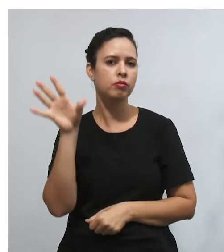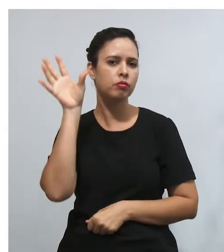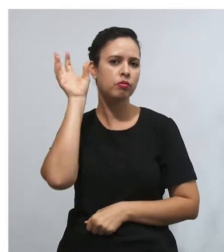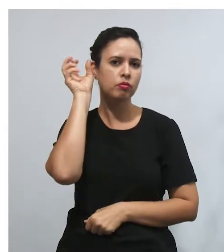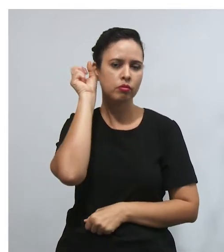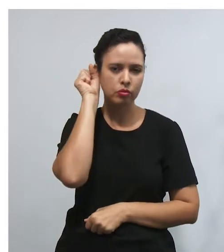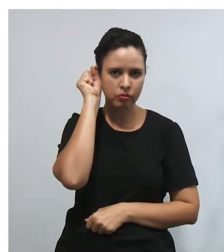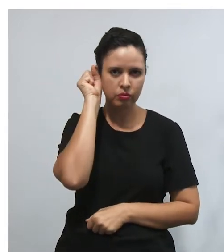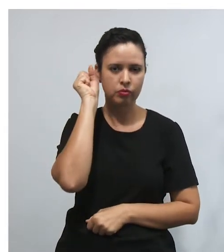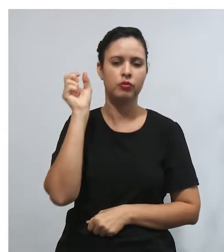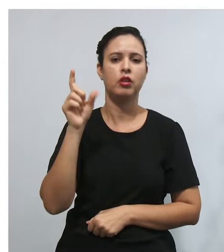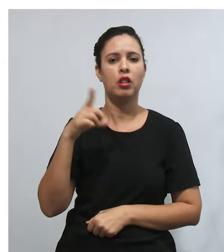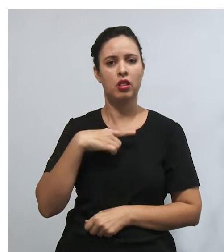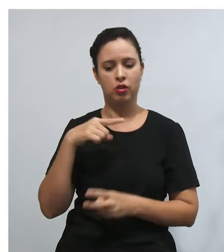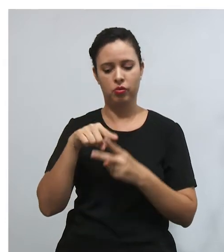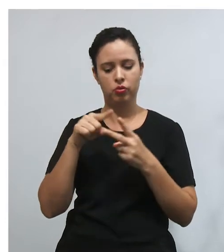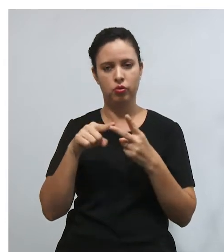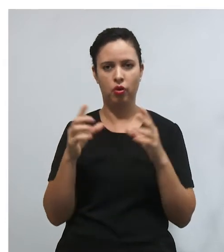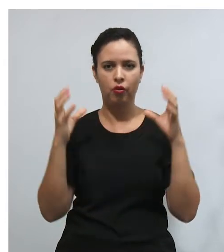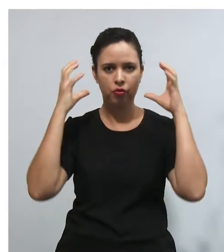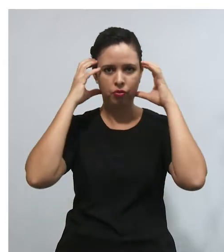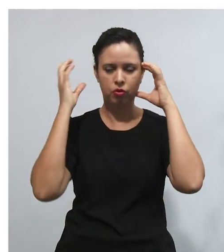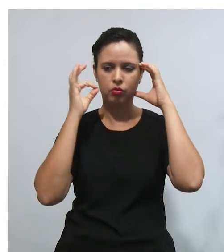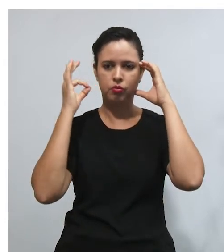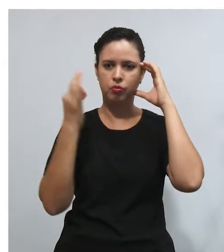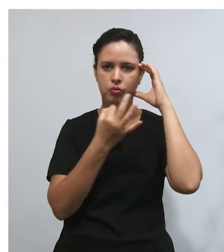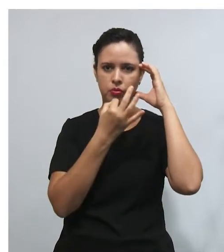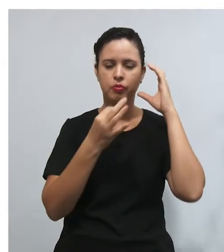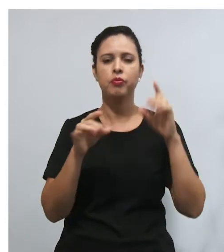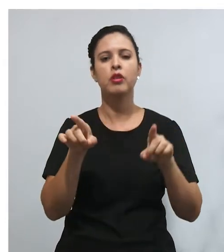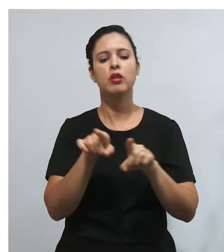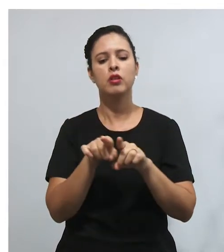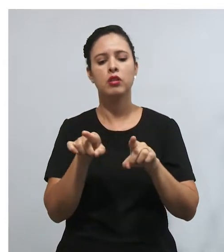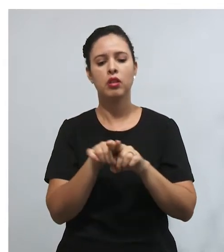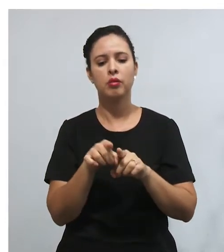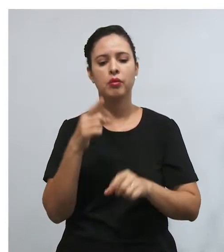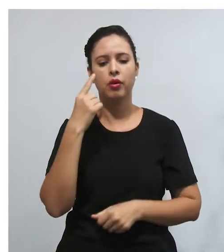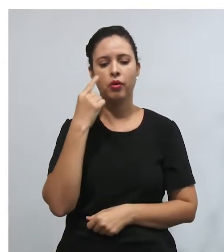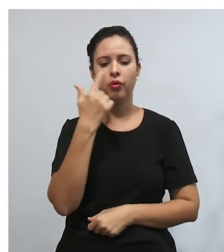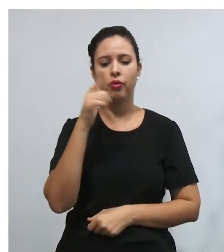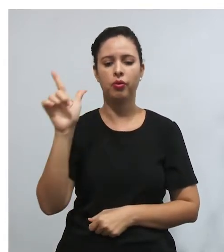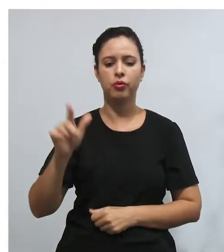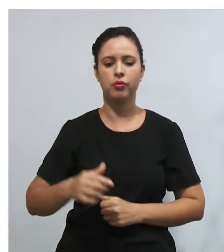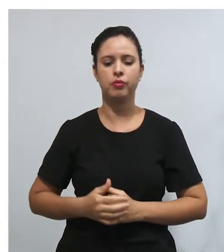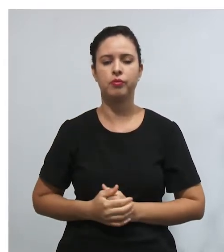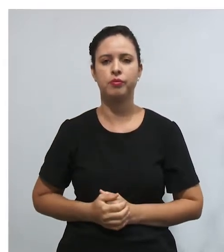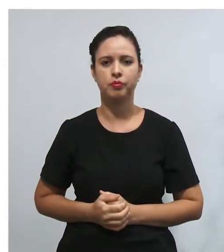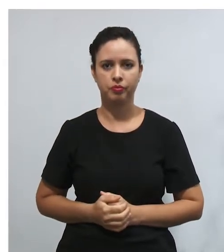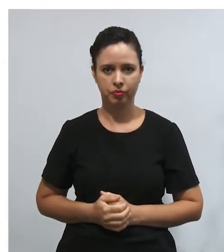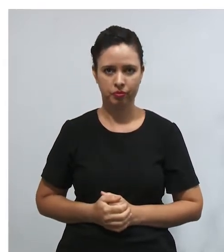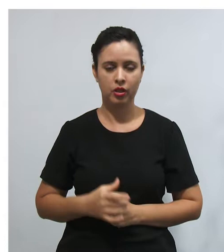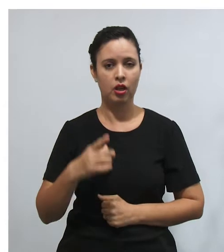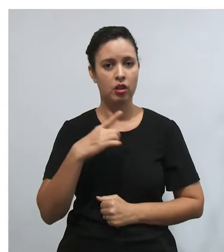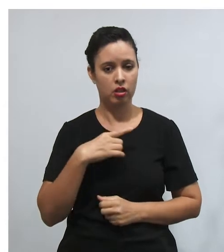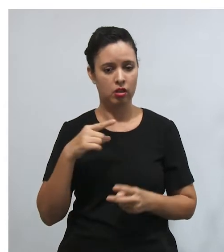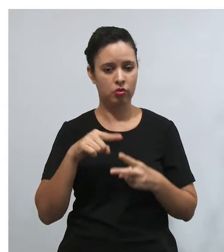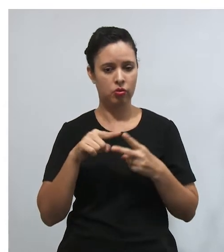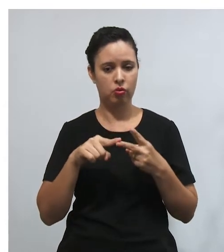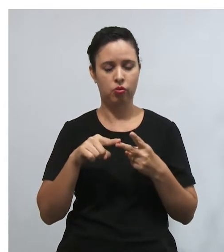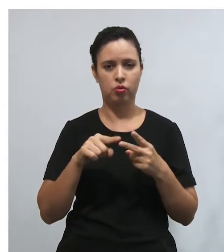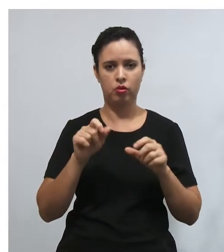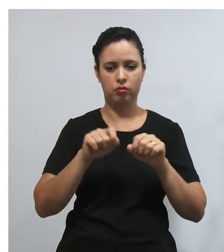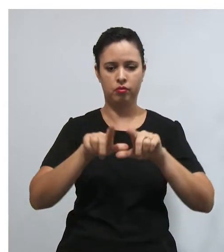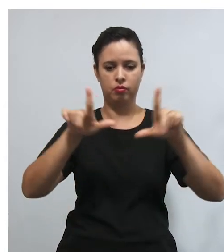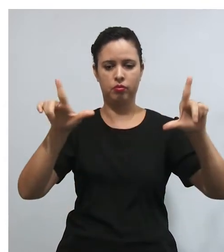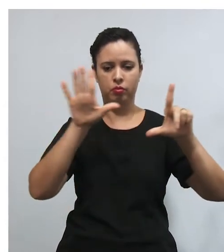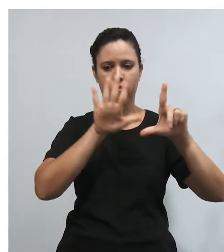né, através do microfone. Então, ele é um dispositivo de entrada e saída. Aqui, nesses dois, a gente tem duas questões aqui importantes.